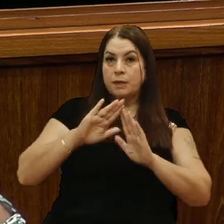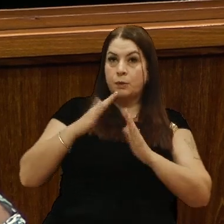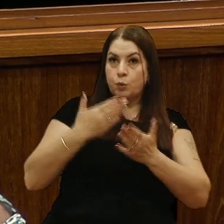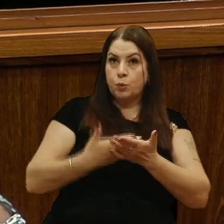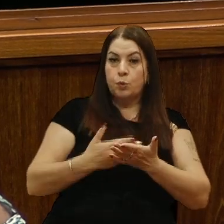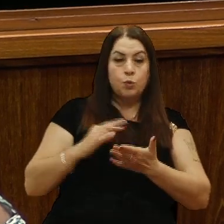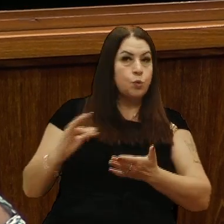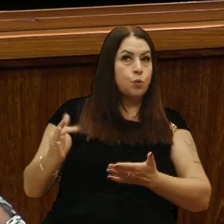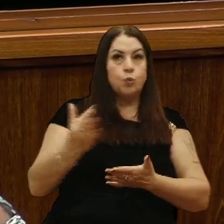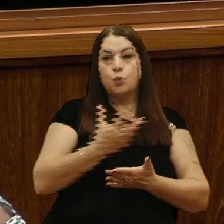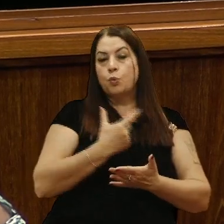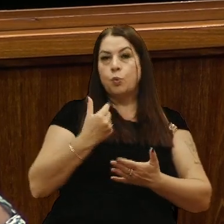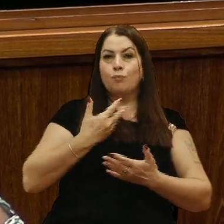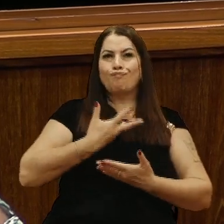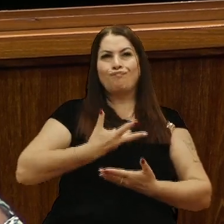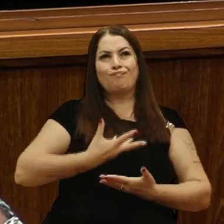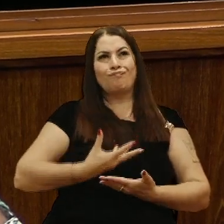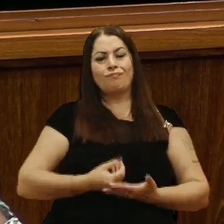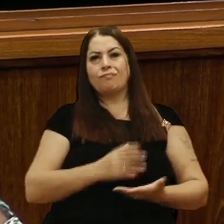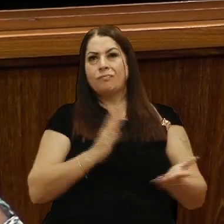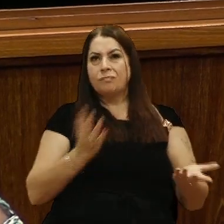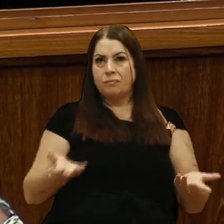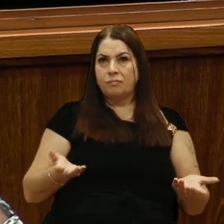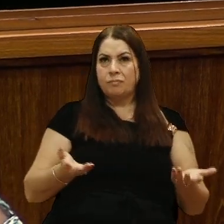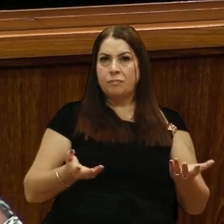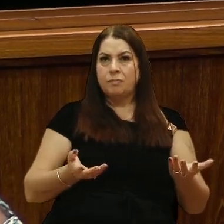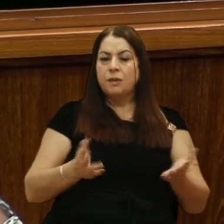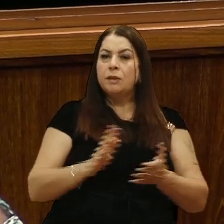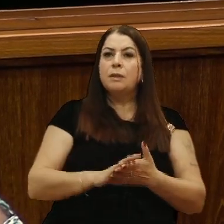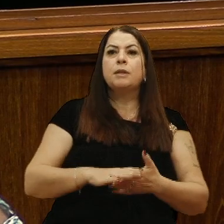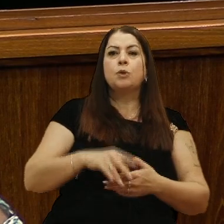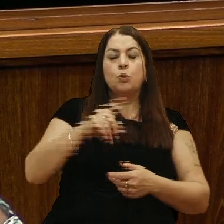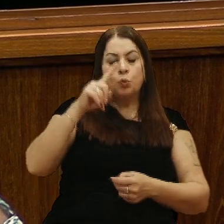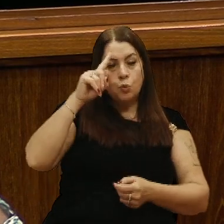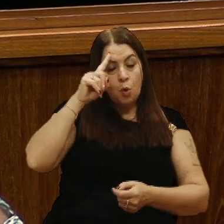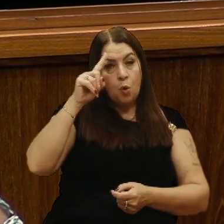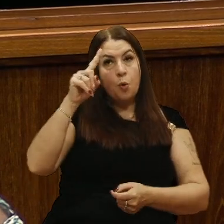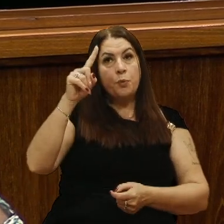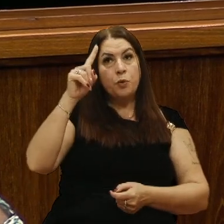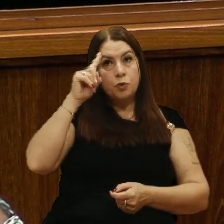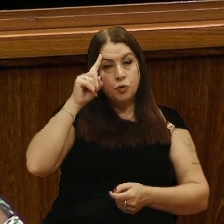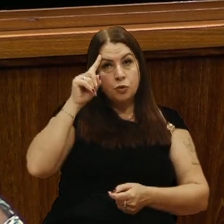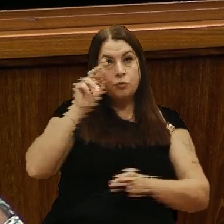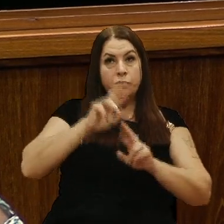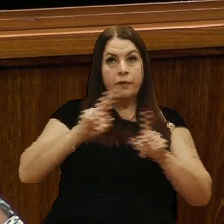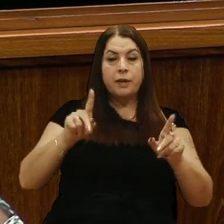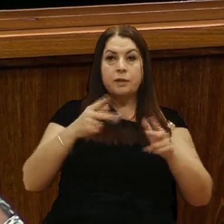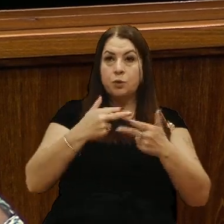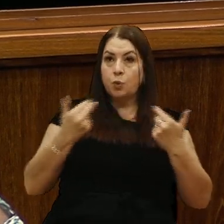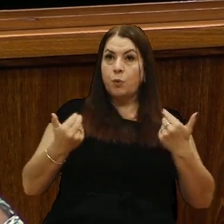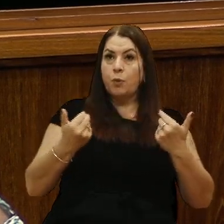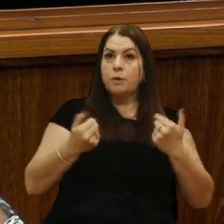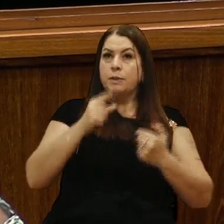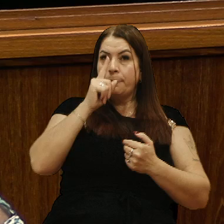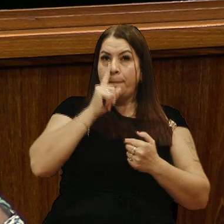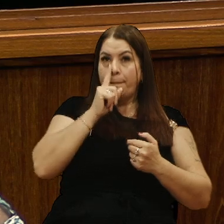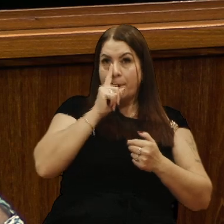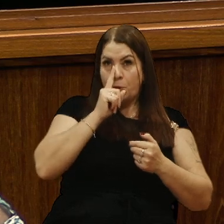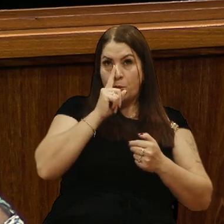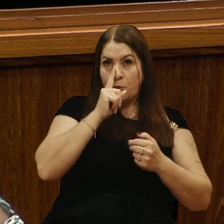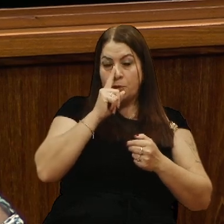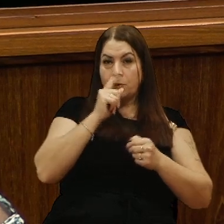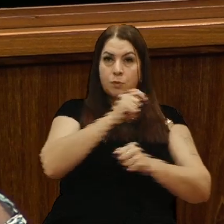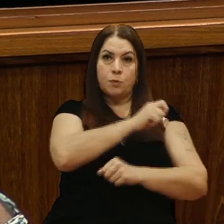escolas, todos estão cansados, passam todos os dias por diversas situações perigosas com